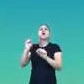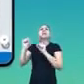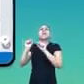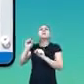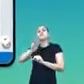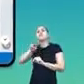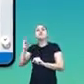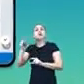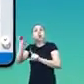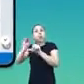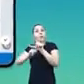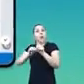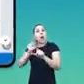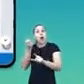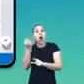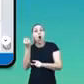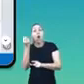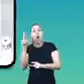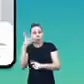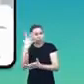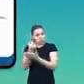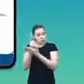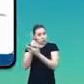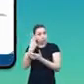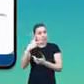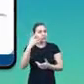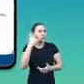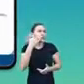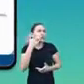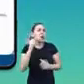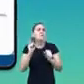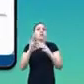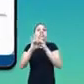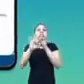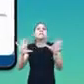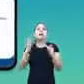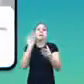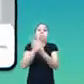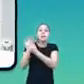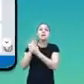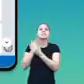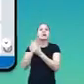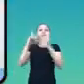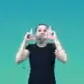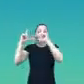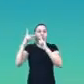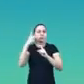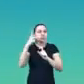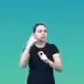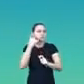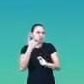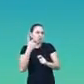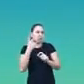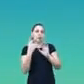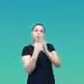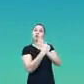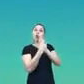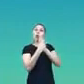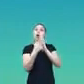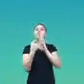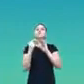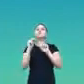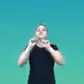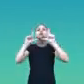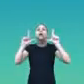mandar. Ou salve o comprovante no seu celular. Basta permitir que o aplicativo acesse as fotos. Tocando no